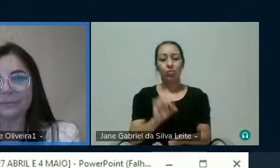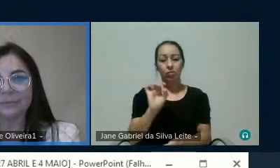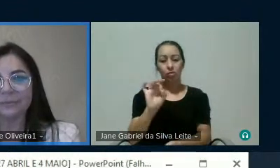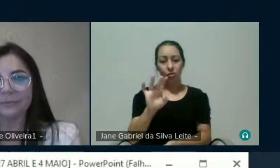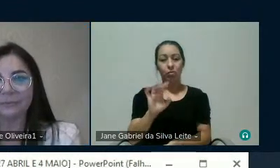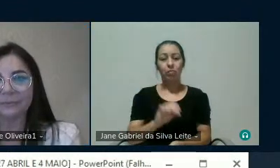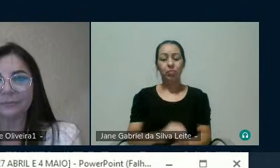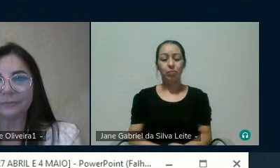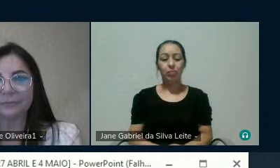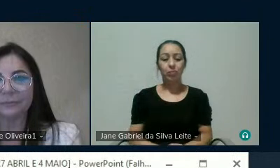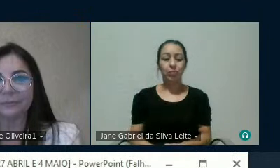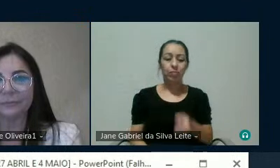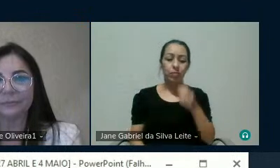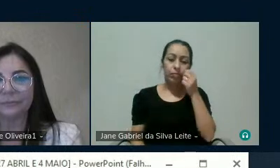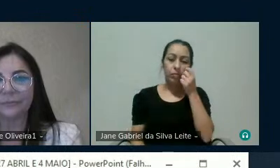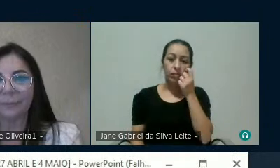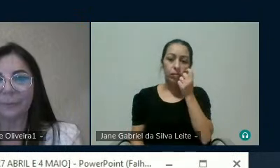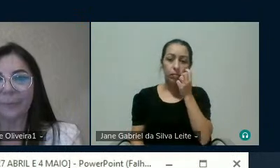traduzidas.